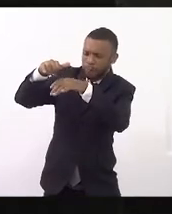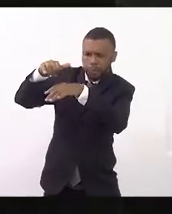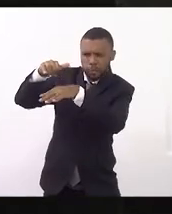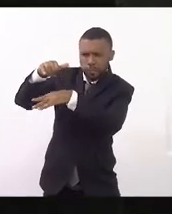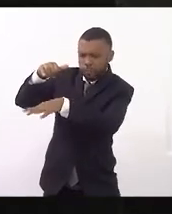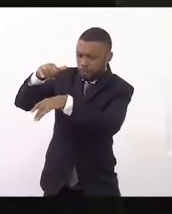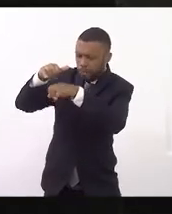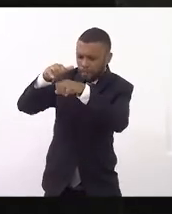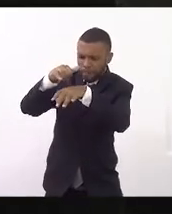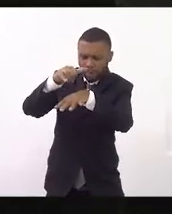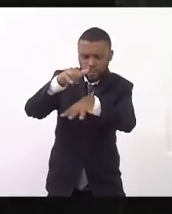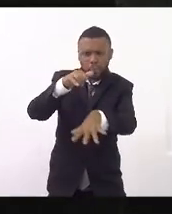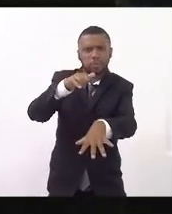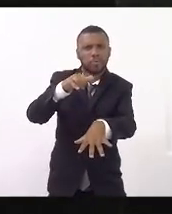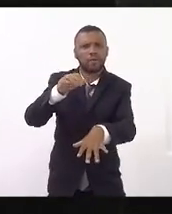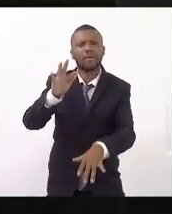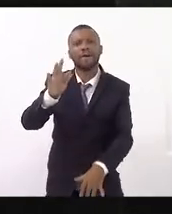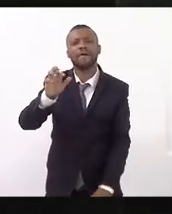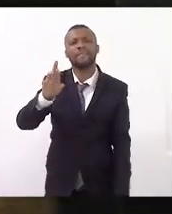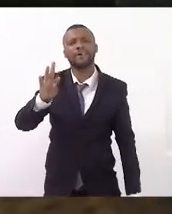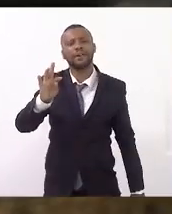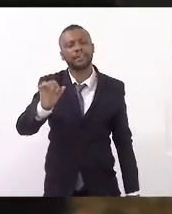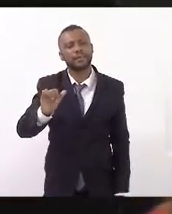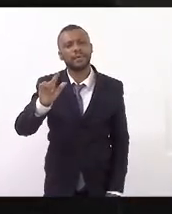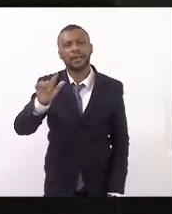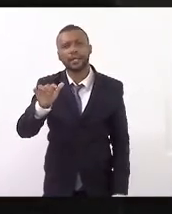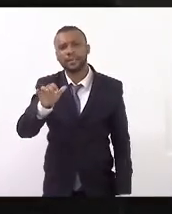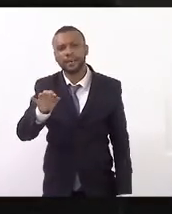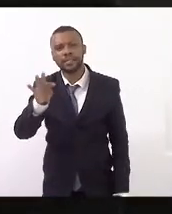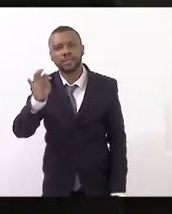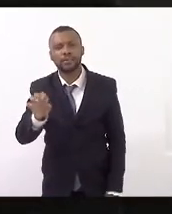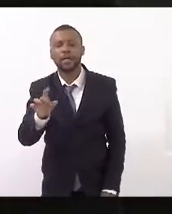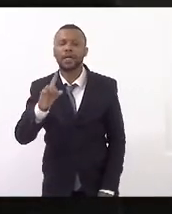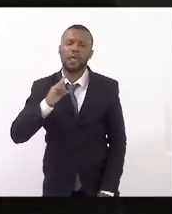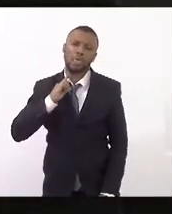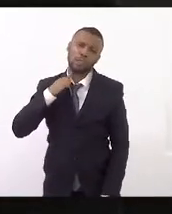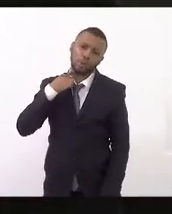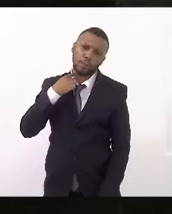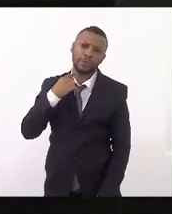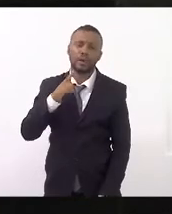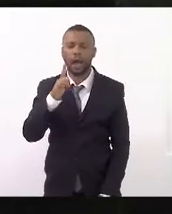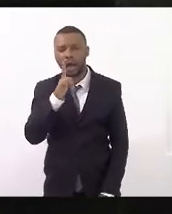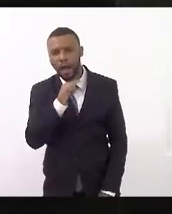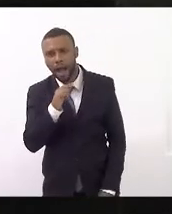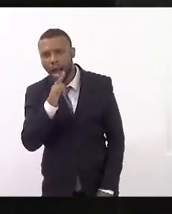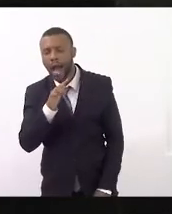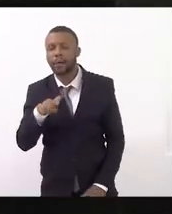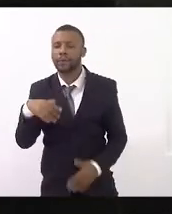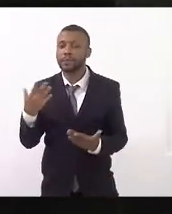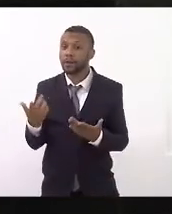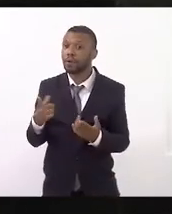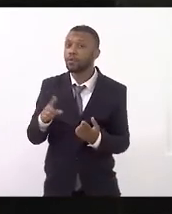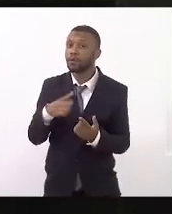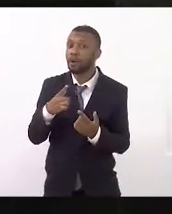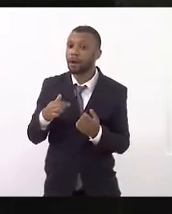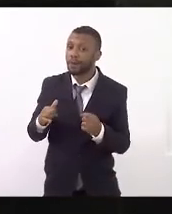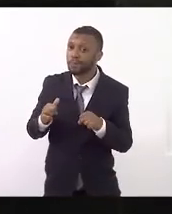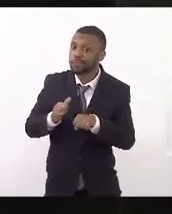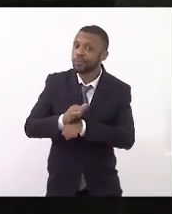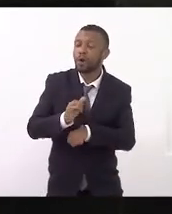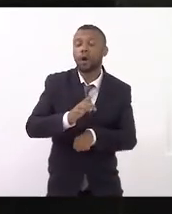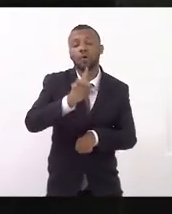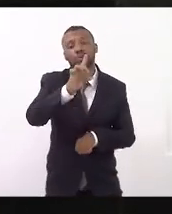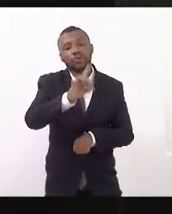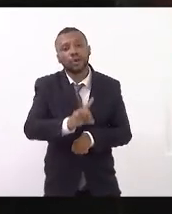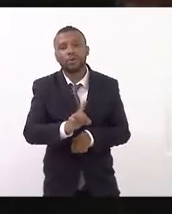com fertilizantes e acabam poluindo fontes de água e viola, nesse sentido, direitos de